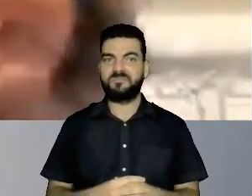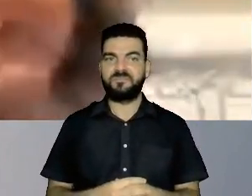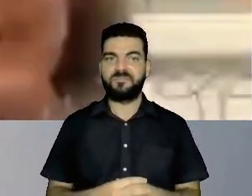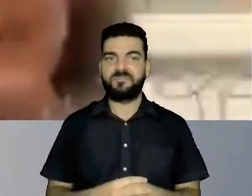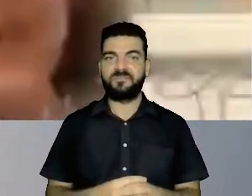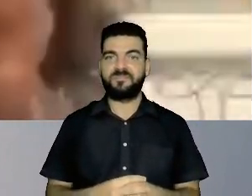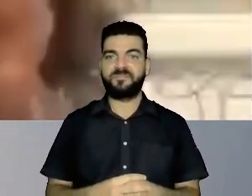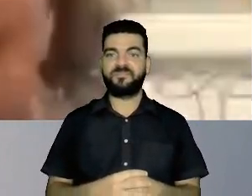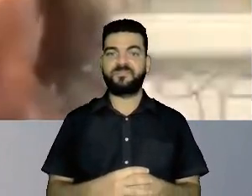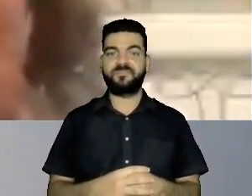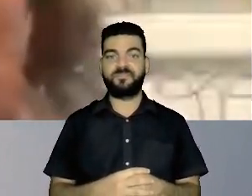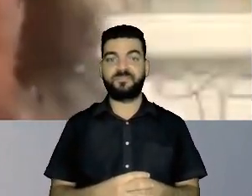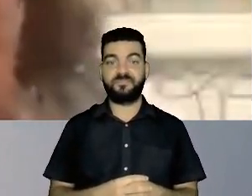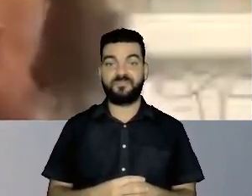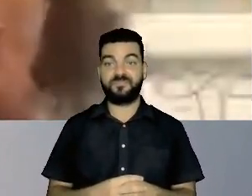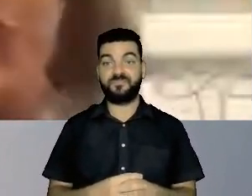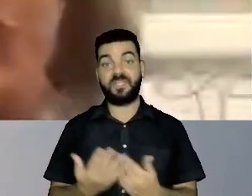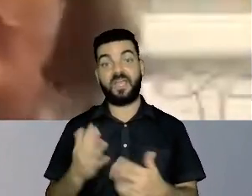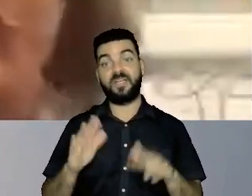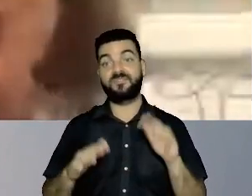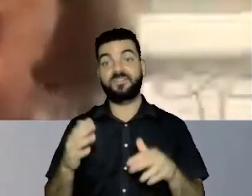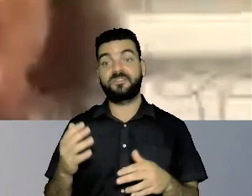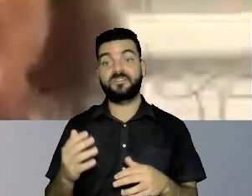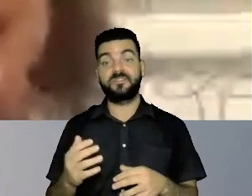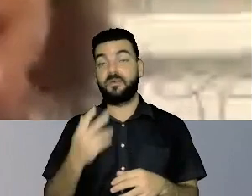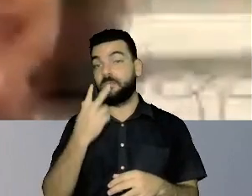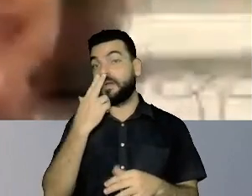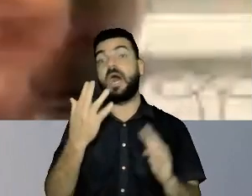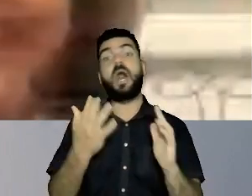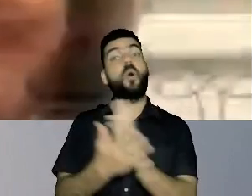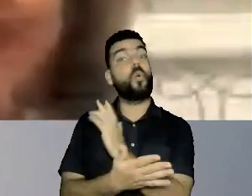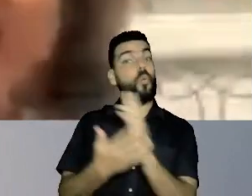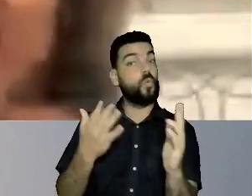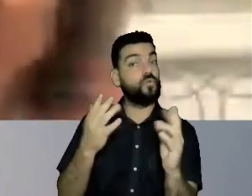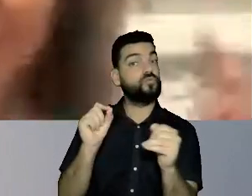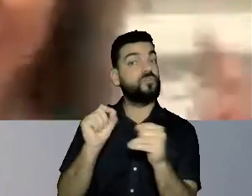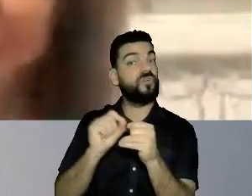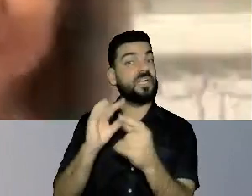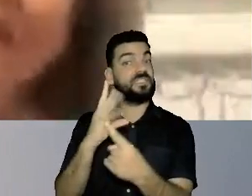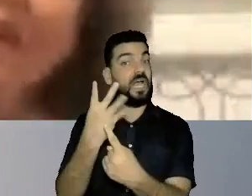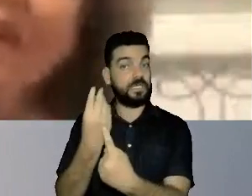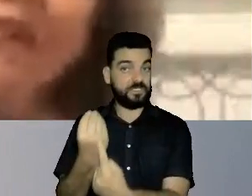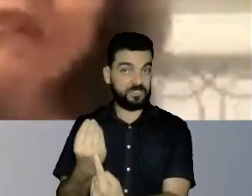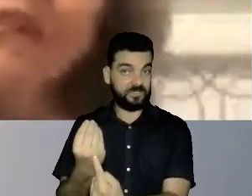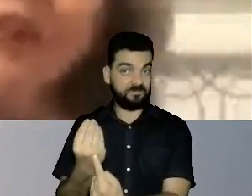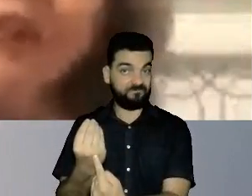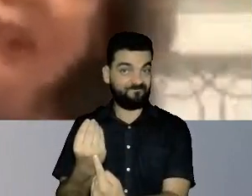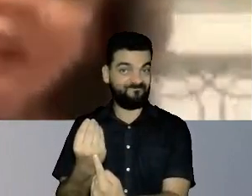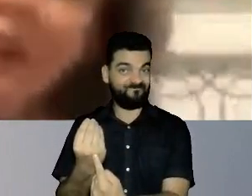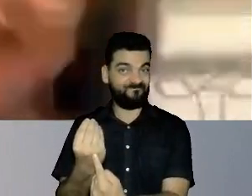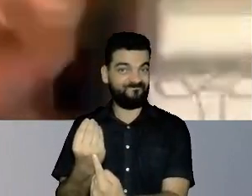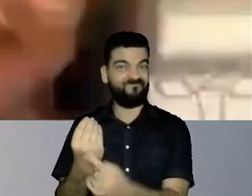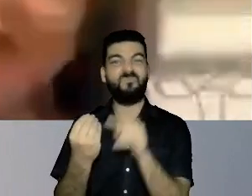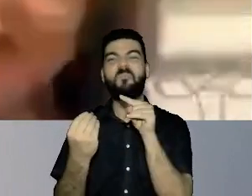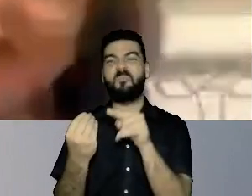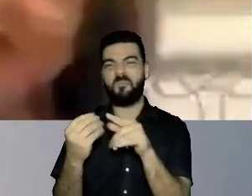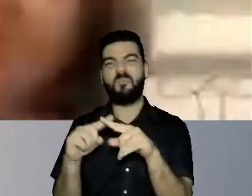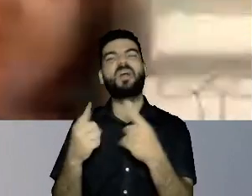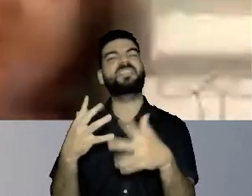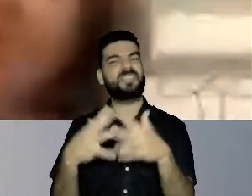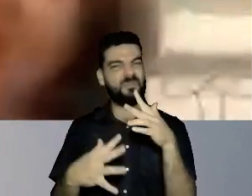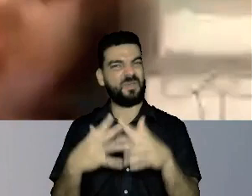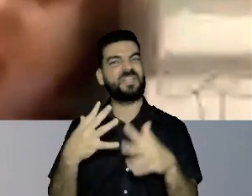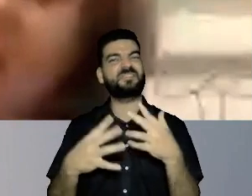mulheres esterilizadas, o Peru foi condenado por isso, mas como essas questões também, e às vezes